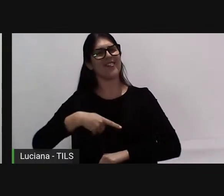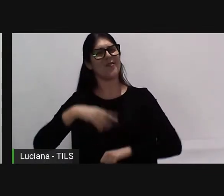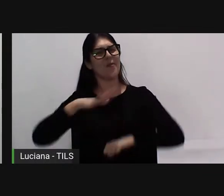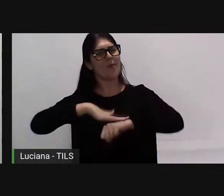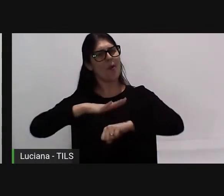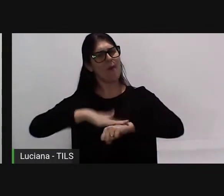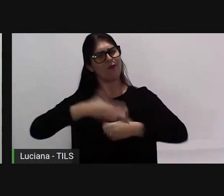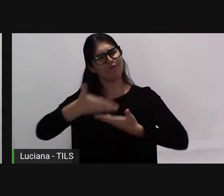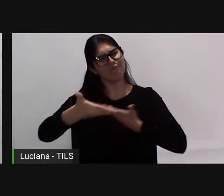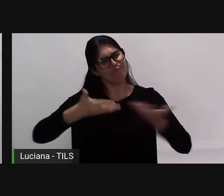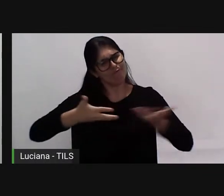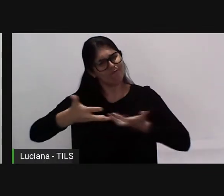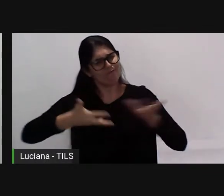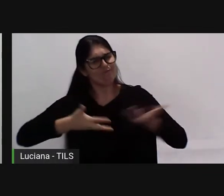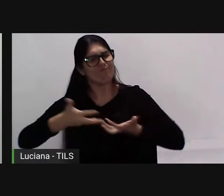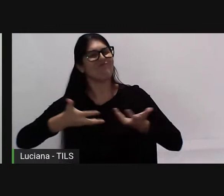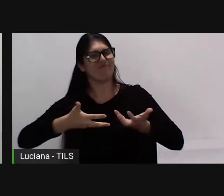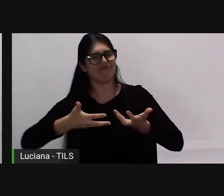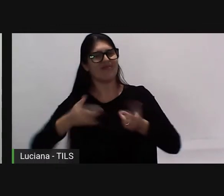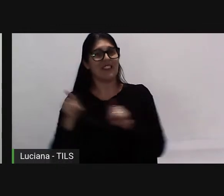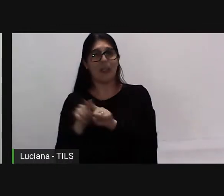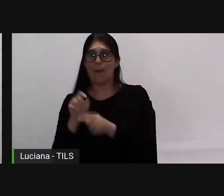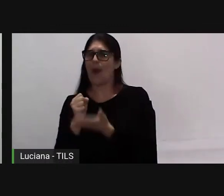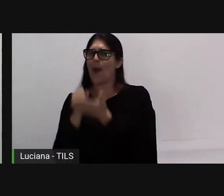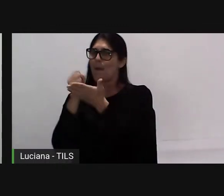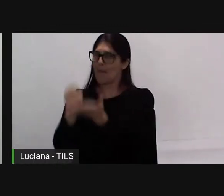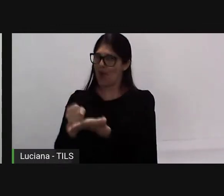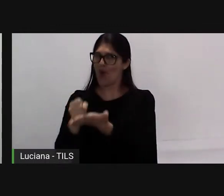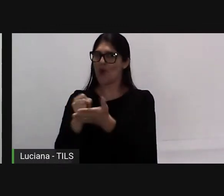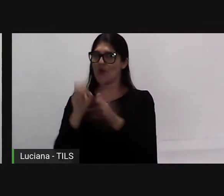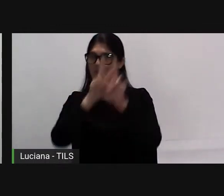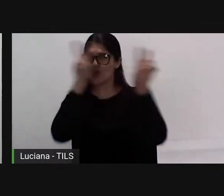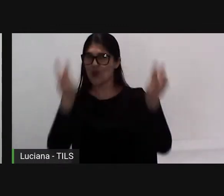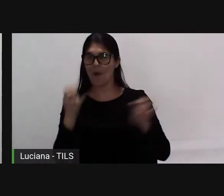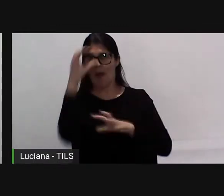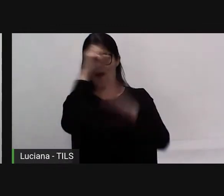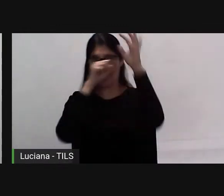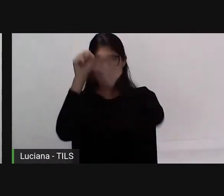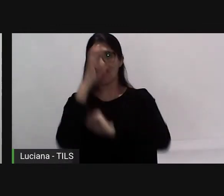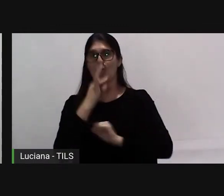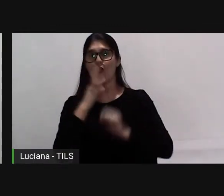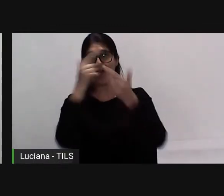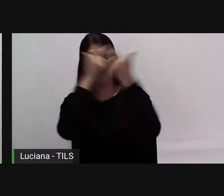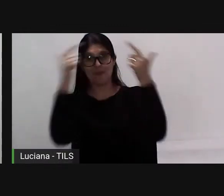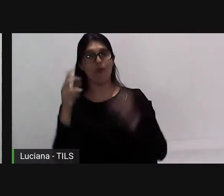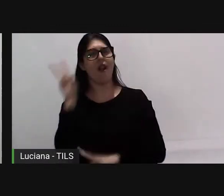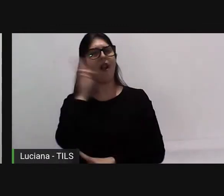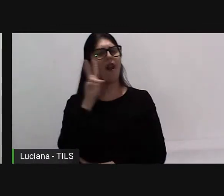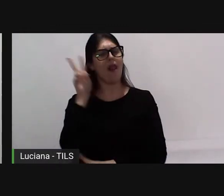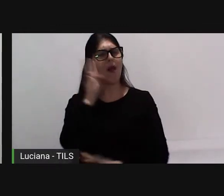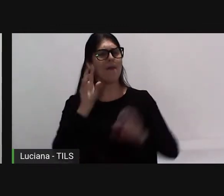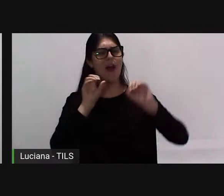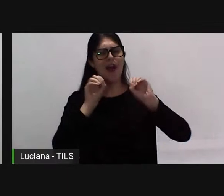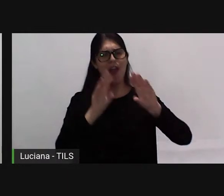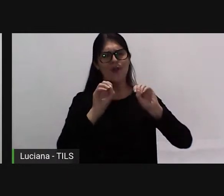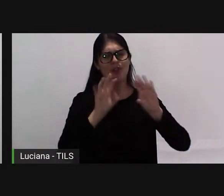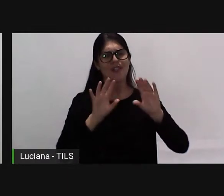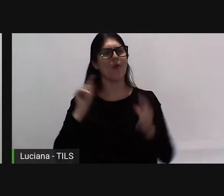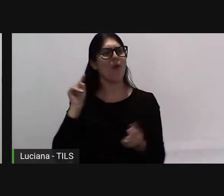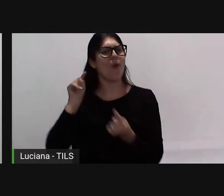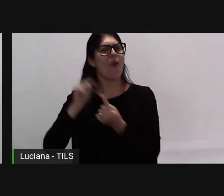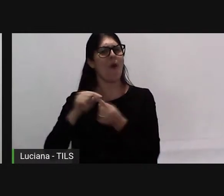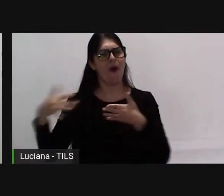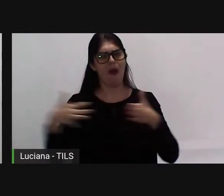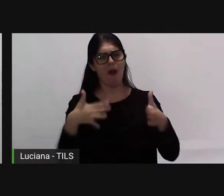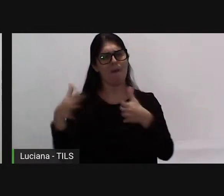ao aprendizado e conhecimento. Lembrem-se de que a educação é o que abre as portas para a liberdade e permite